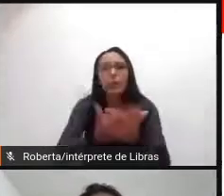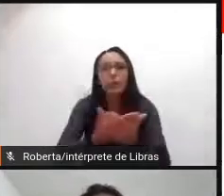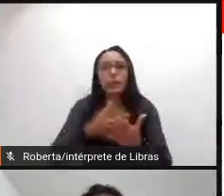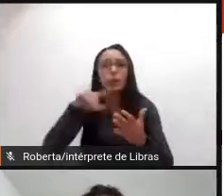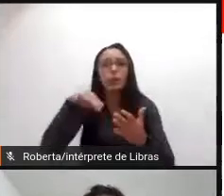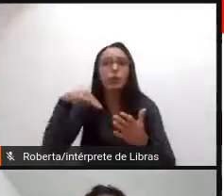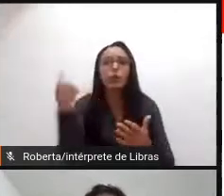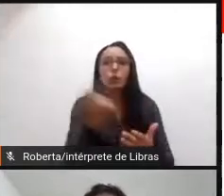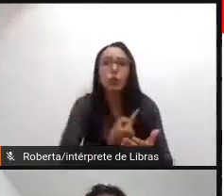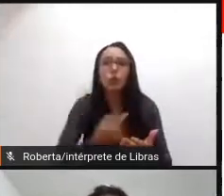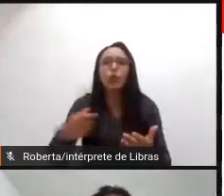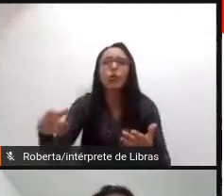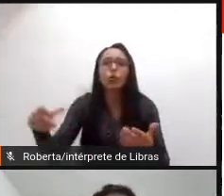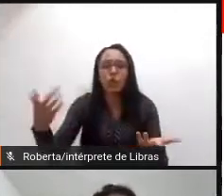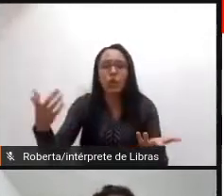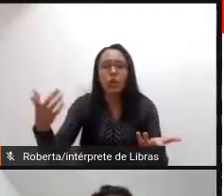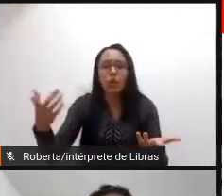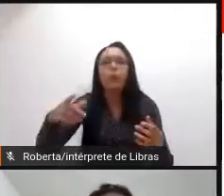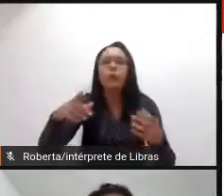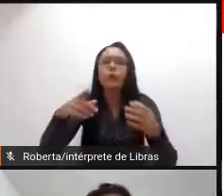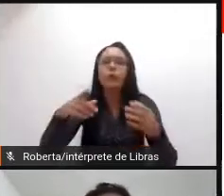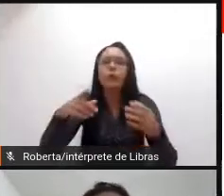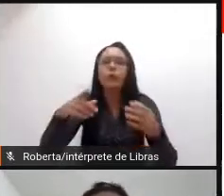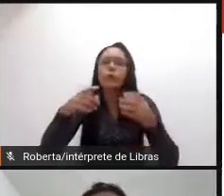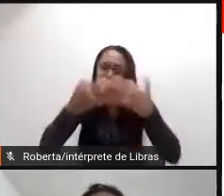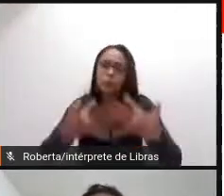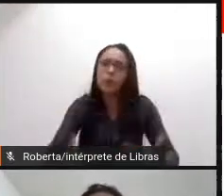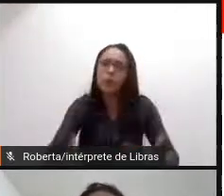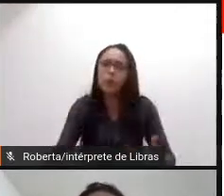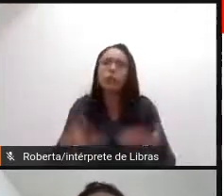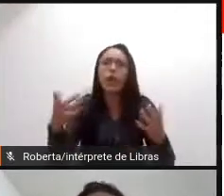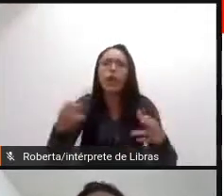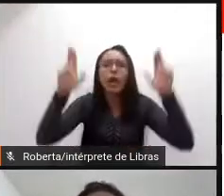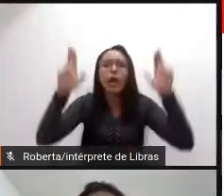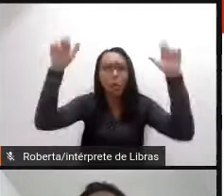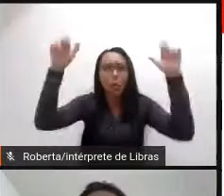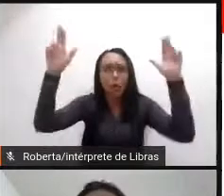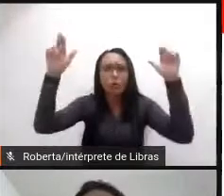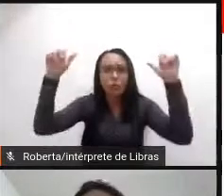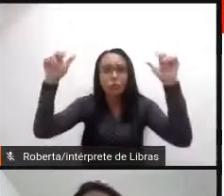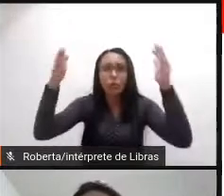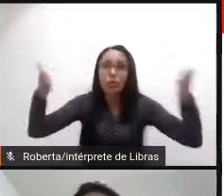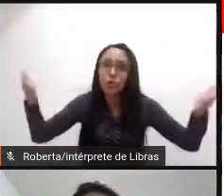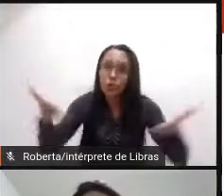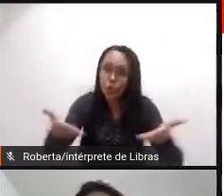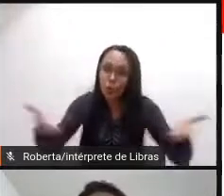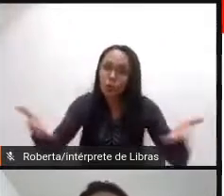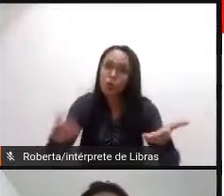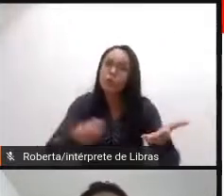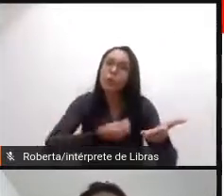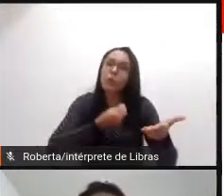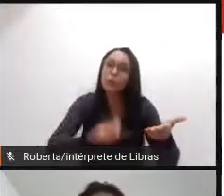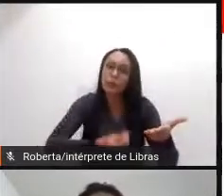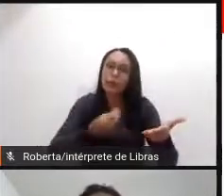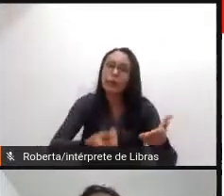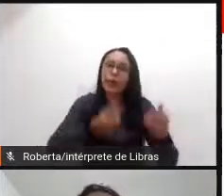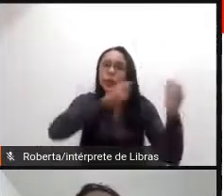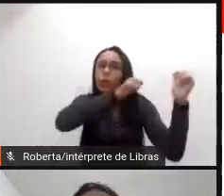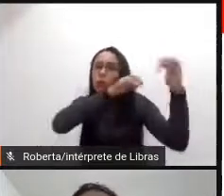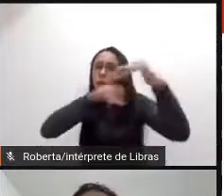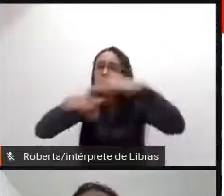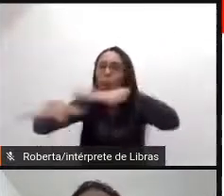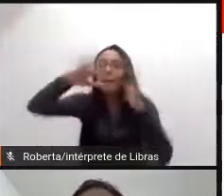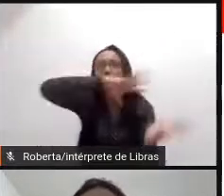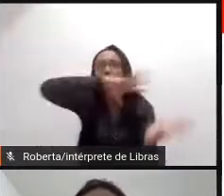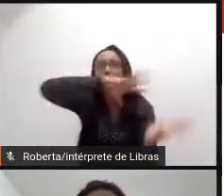tenha ouvido falar, afinal de contas, é um assunto extremamente atual, nós estamos vivendo uma pandemia desse coronavírus,